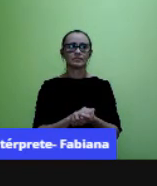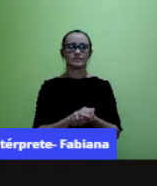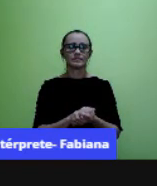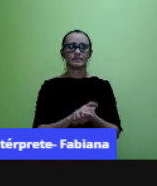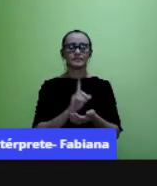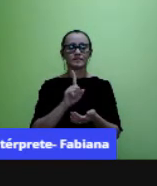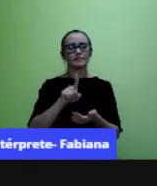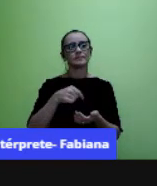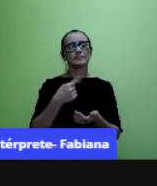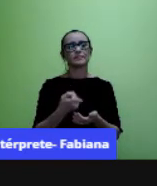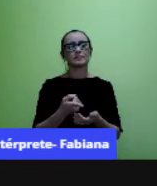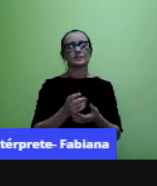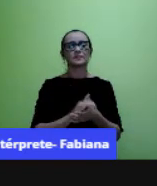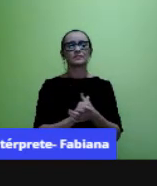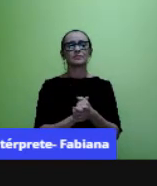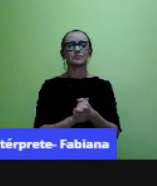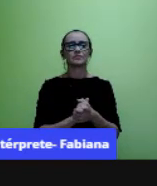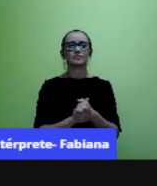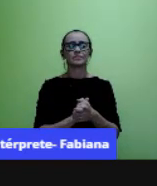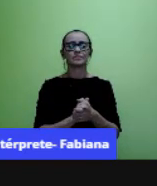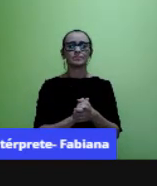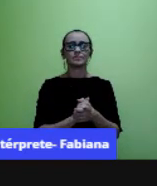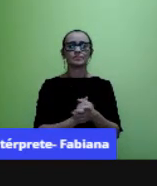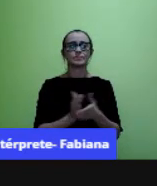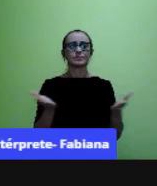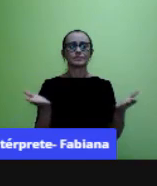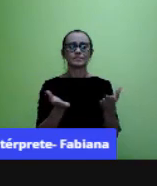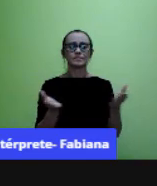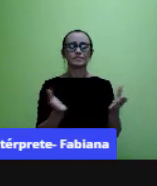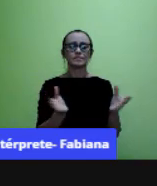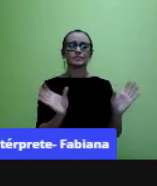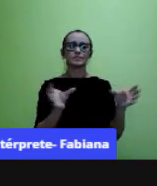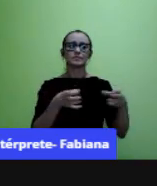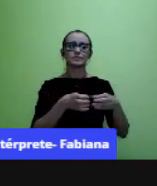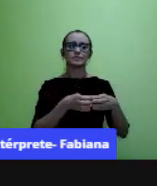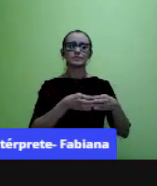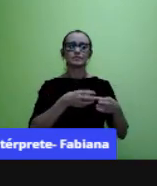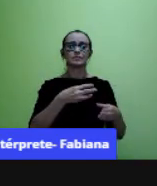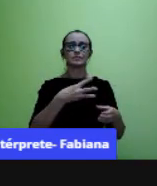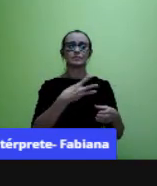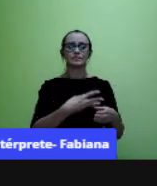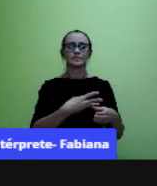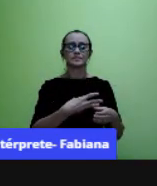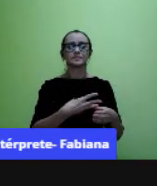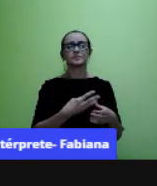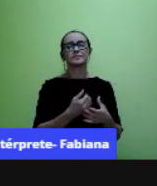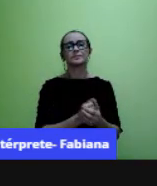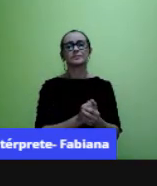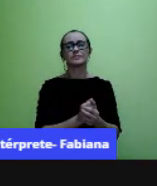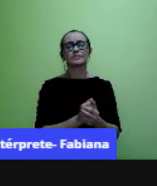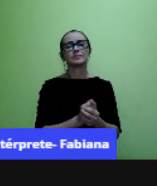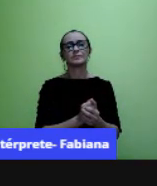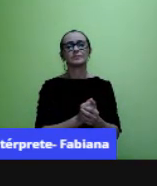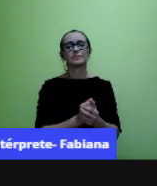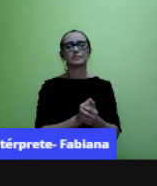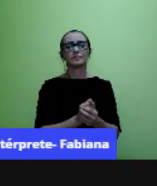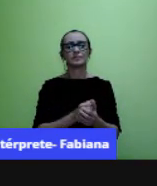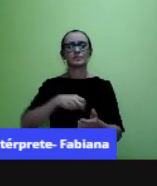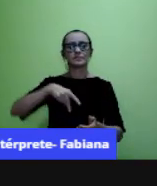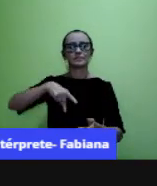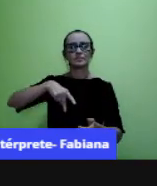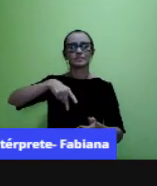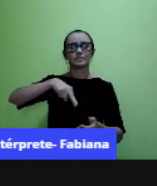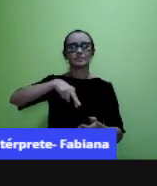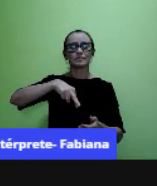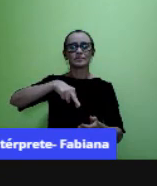Próximo. Isso. Agora, para o grupo 3. Agora eu vou fazer um deslocamento com